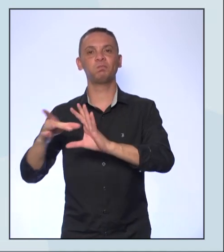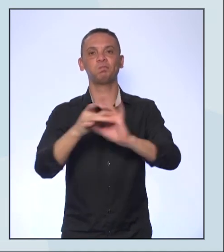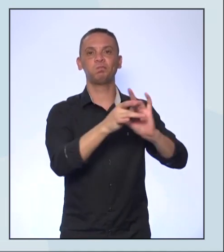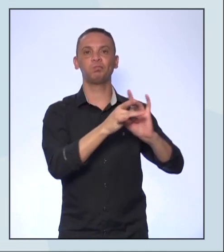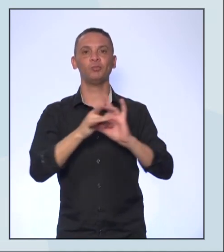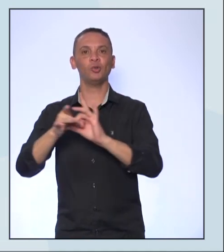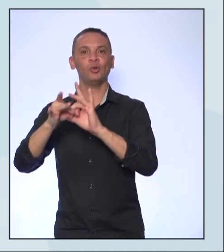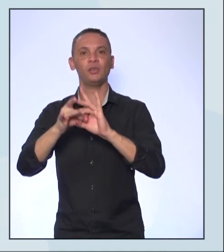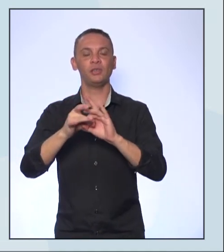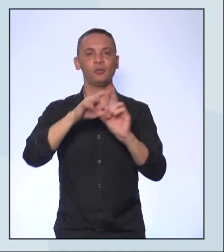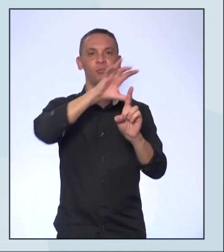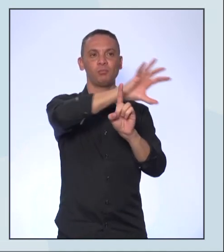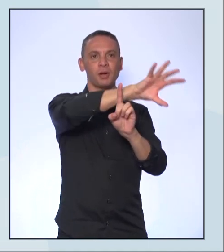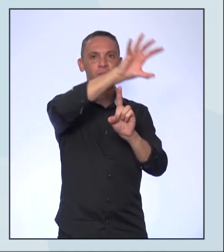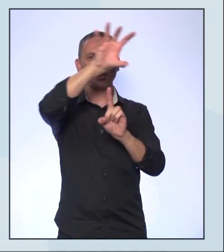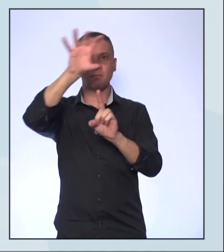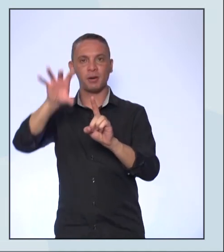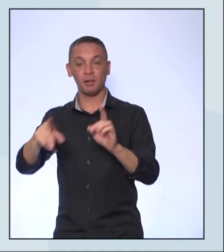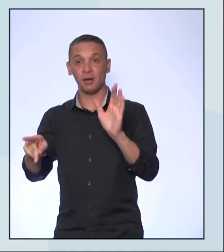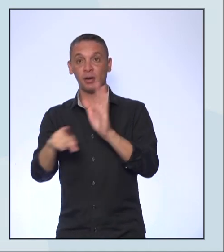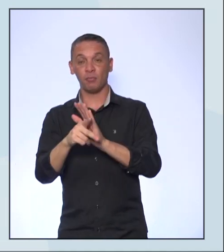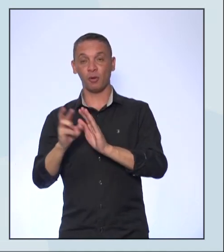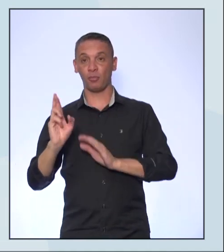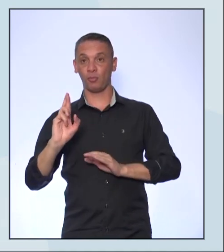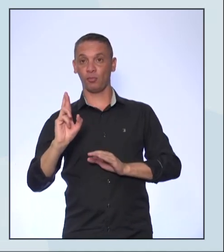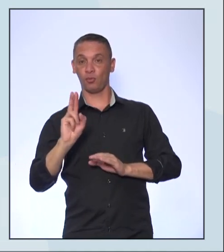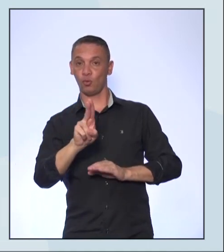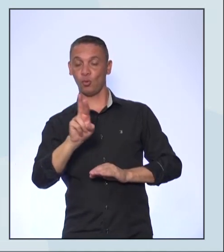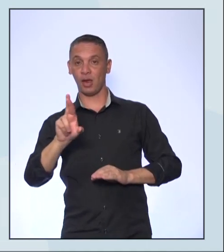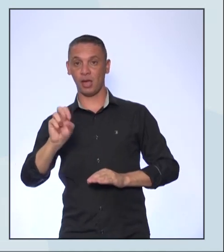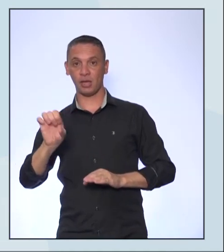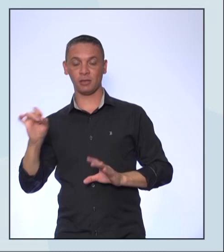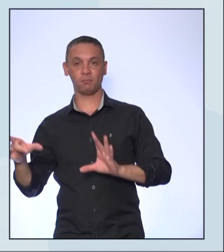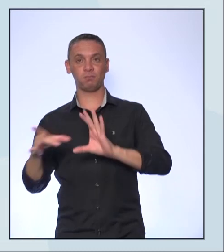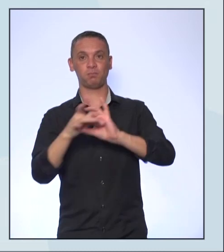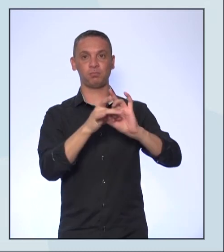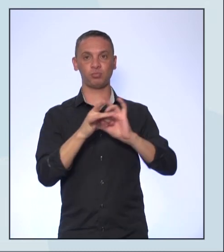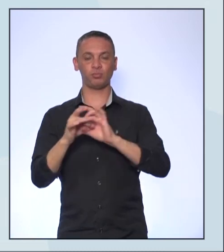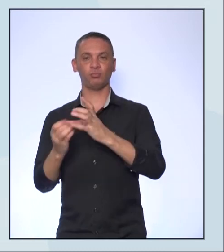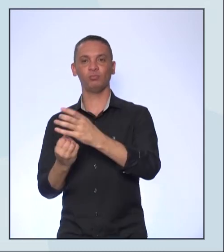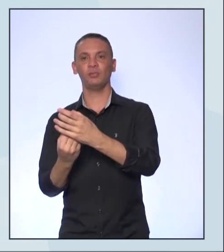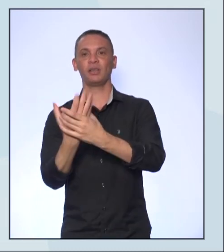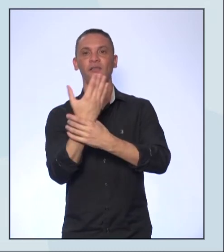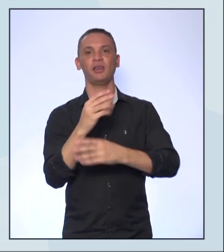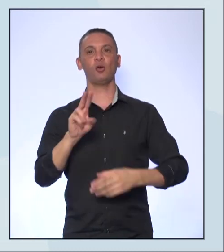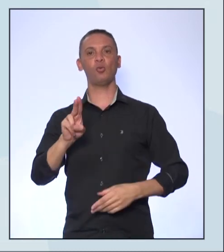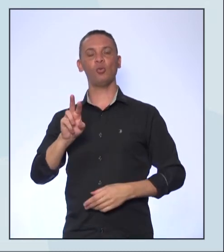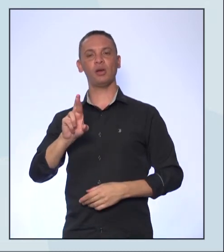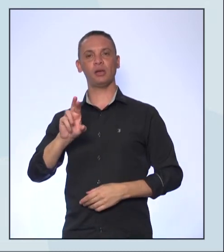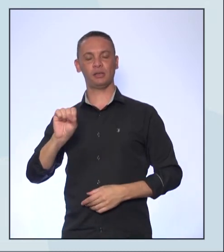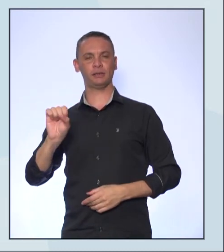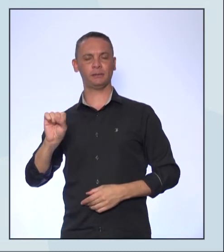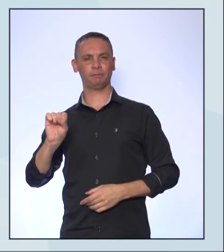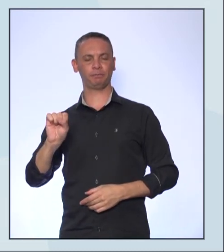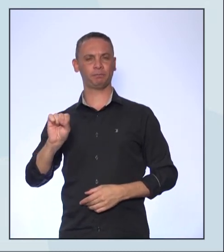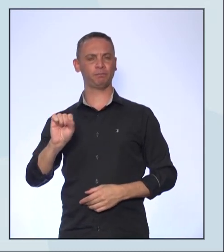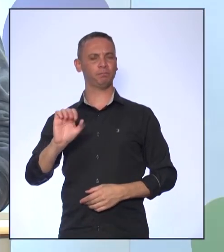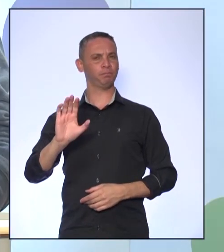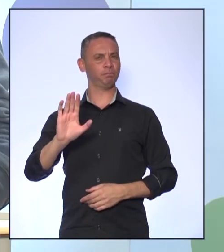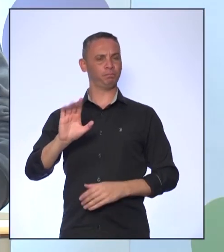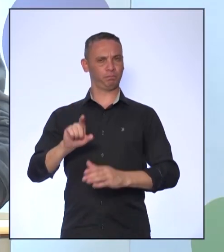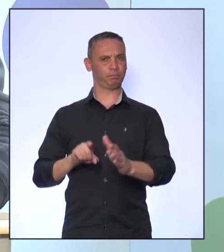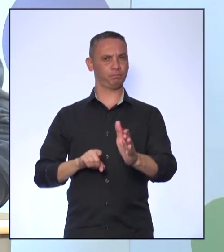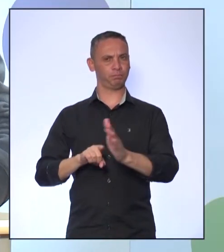15 repúblicas soviéticas, perfazendo aí a União Soviética. Eu vou deixar até uma pergunta